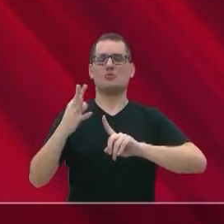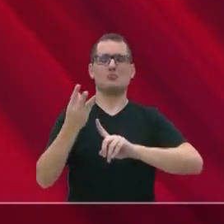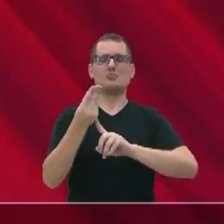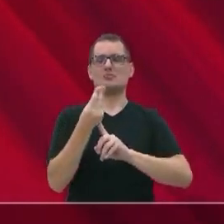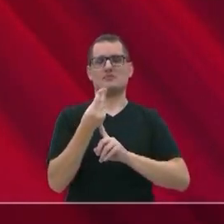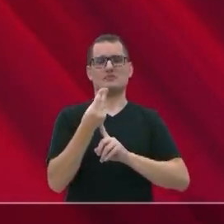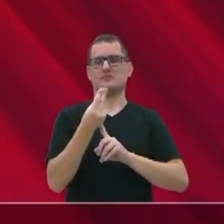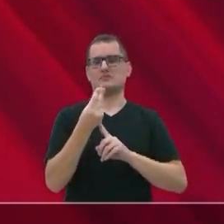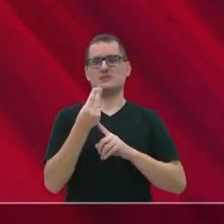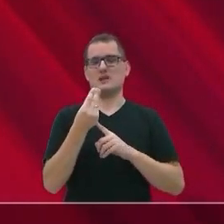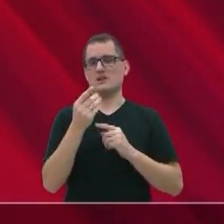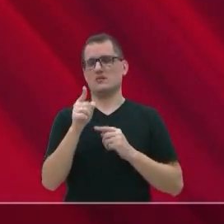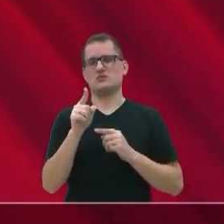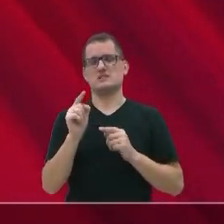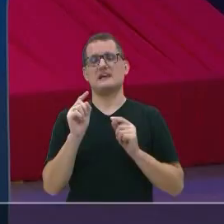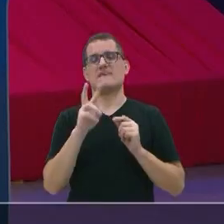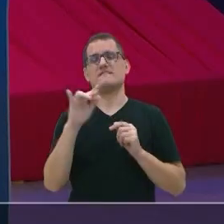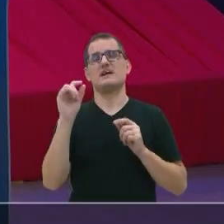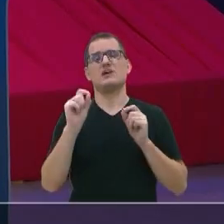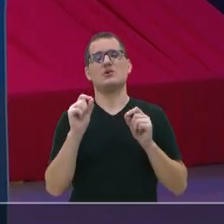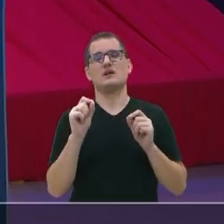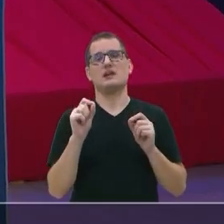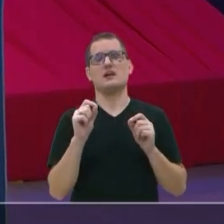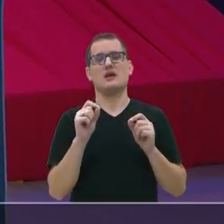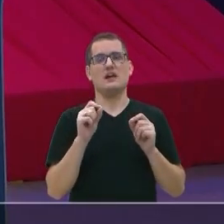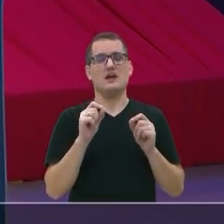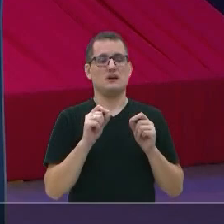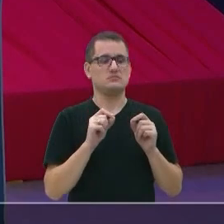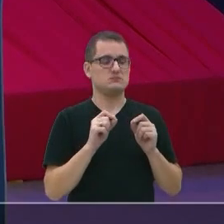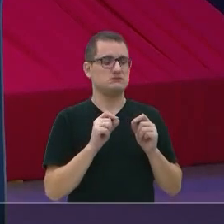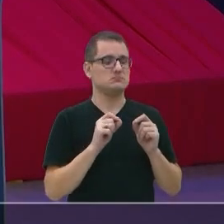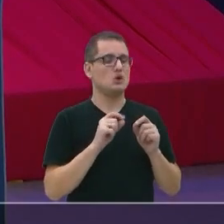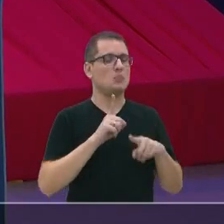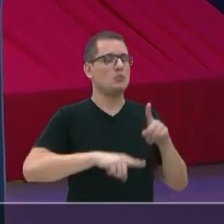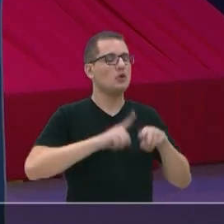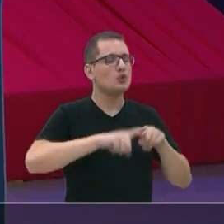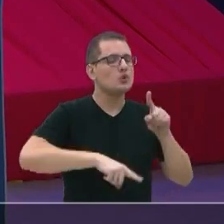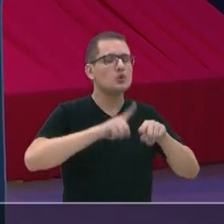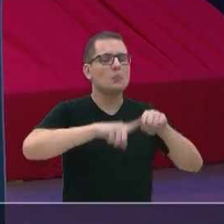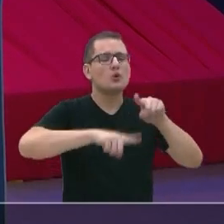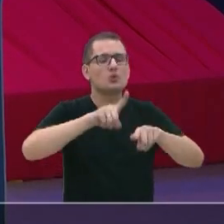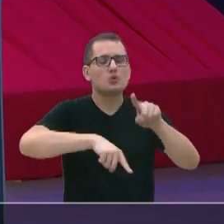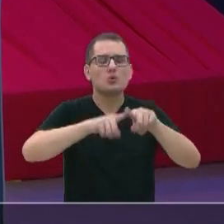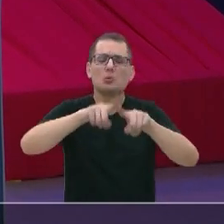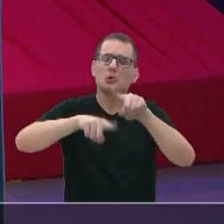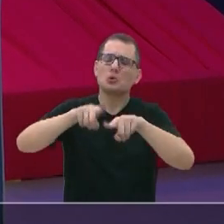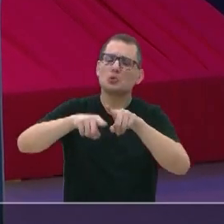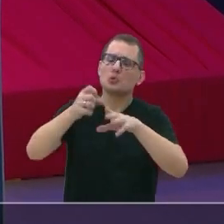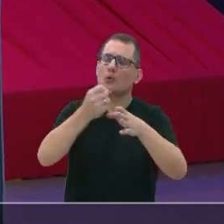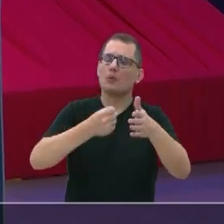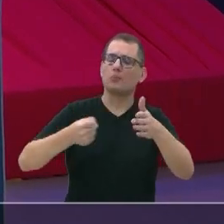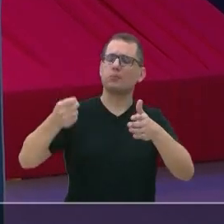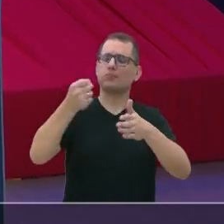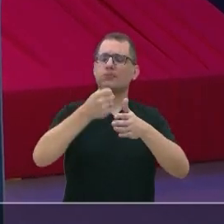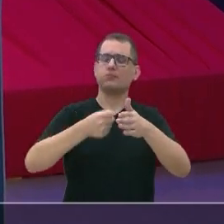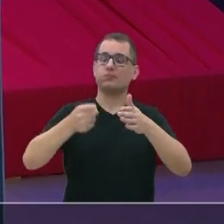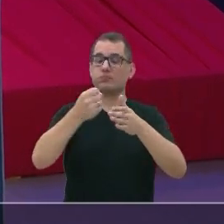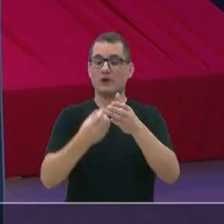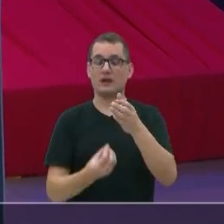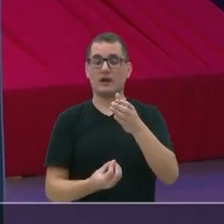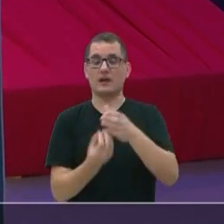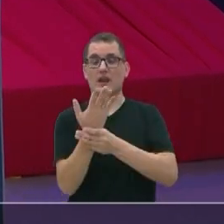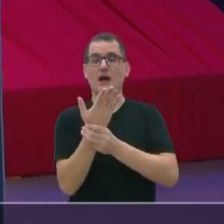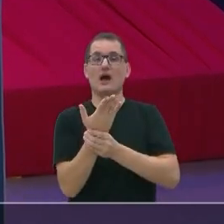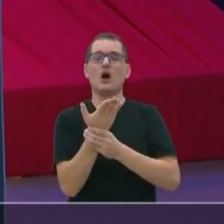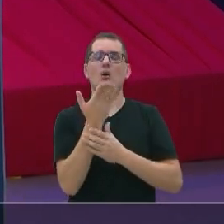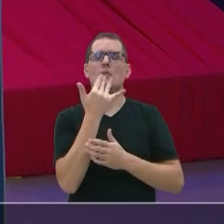vai produzir do nada uma alimentação, sim ou não? Você vai produzir, e quando